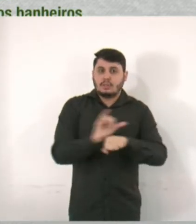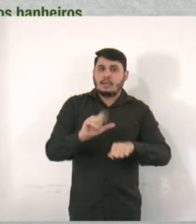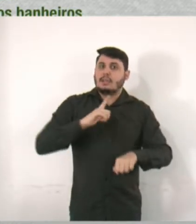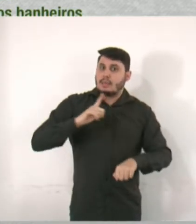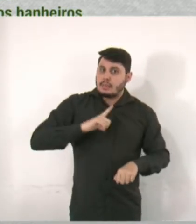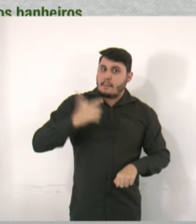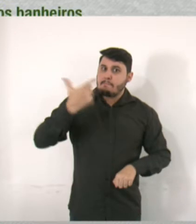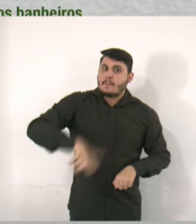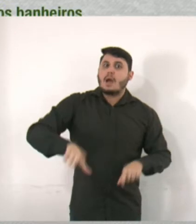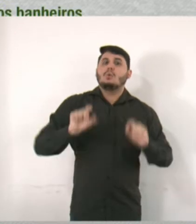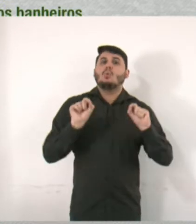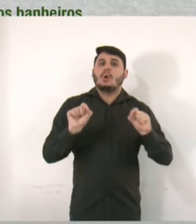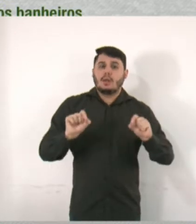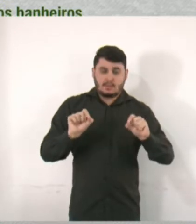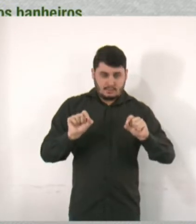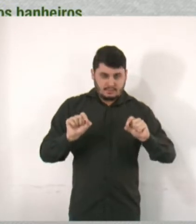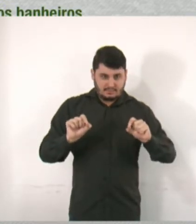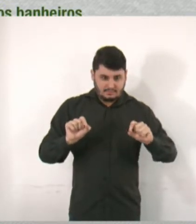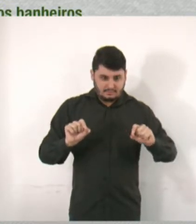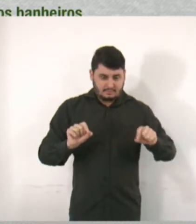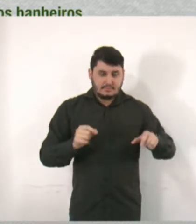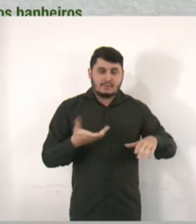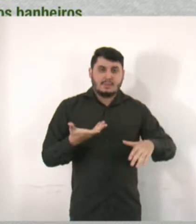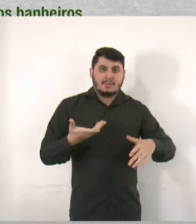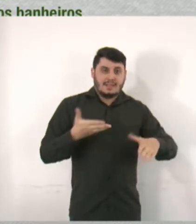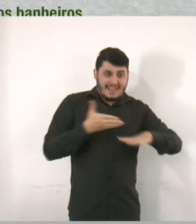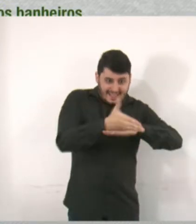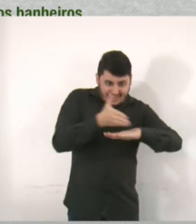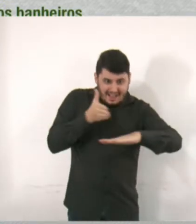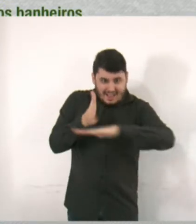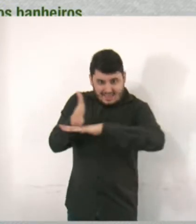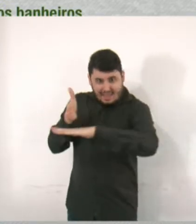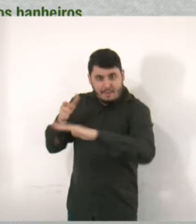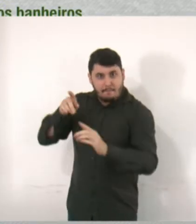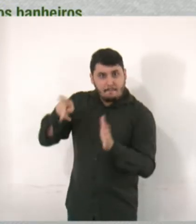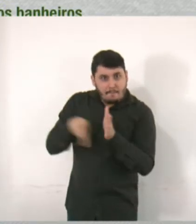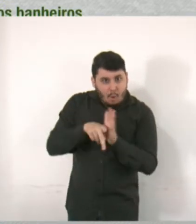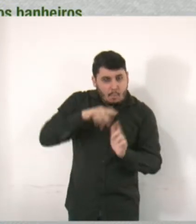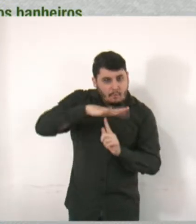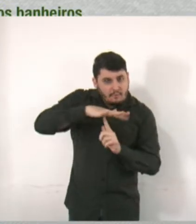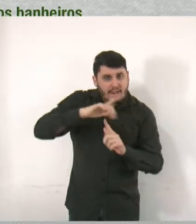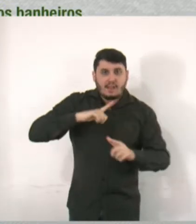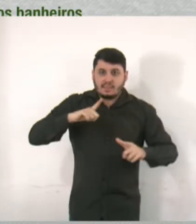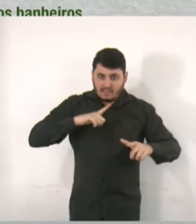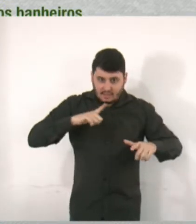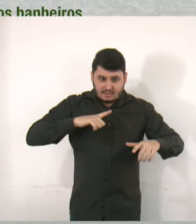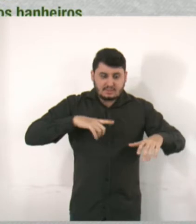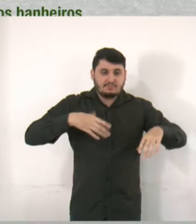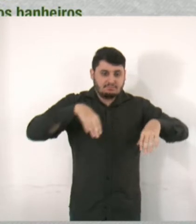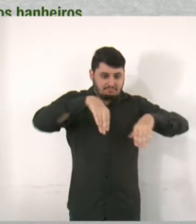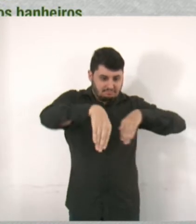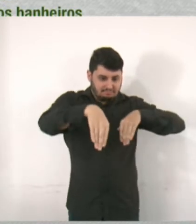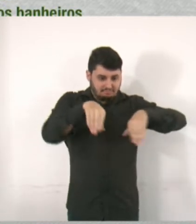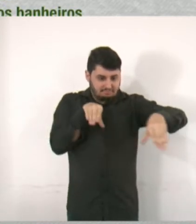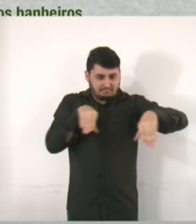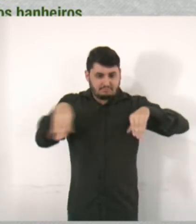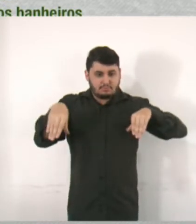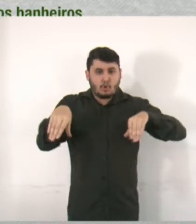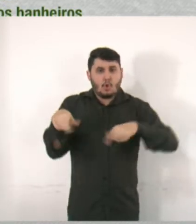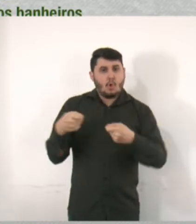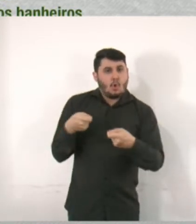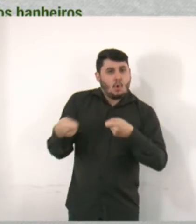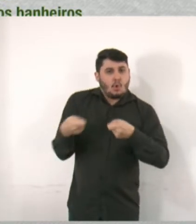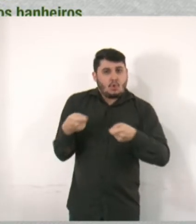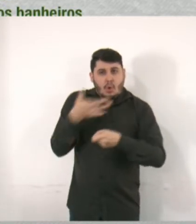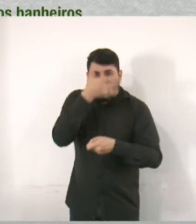vou mostrar quais são onde serão colocadas as barreiras e a importância de cada uma. A